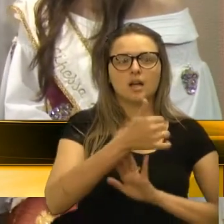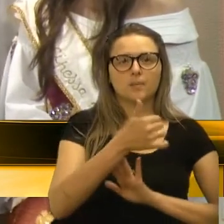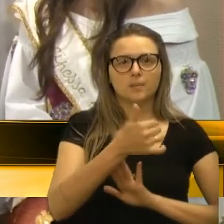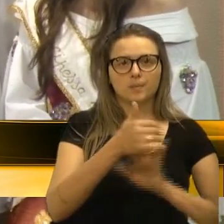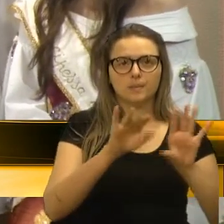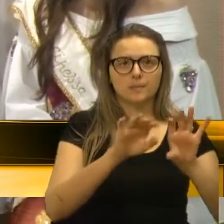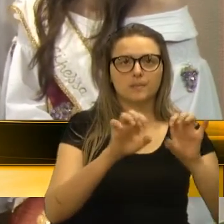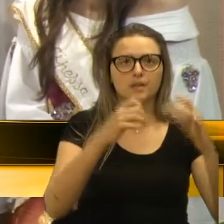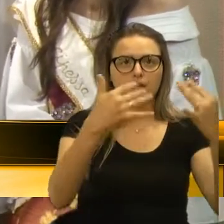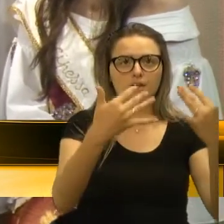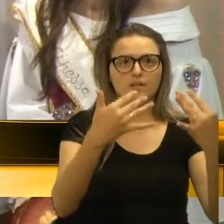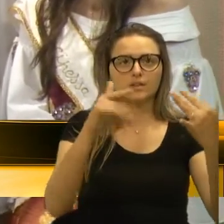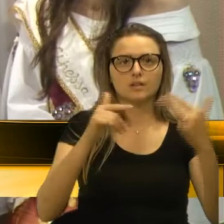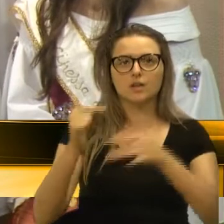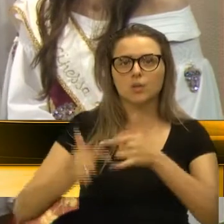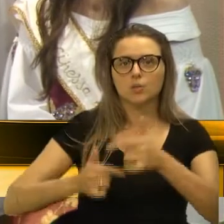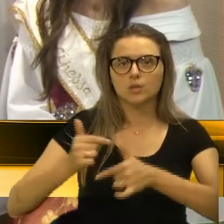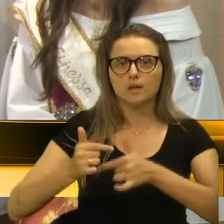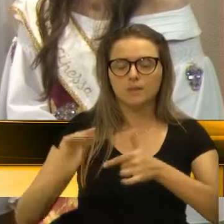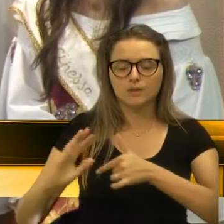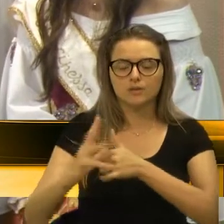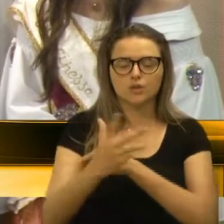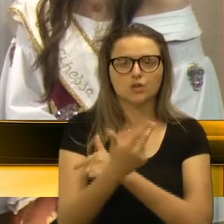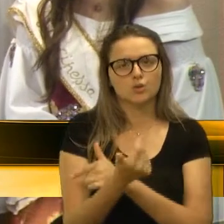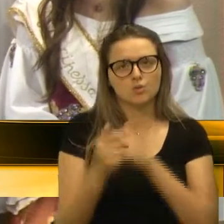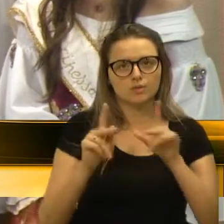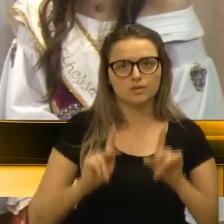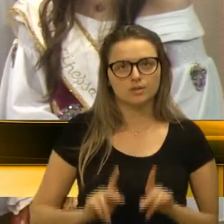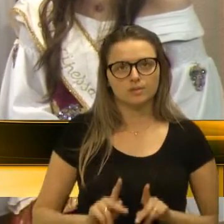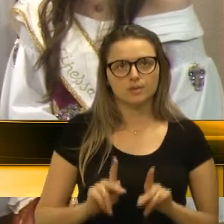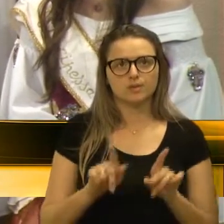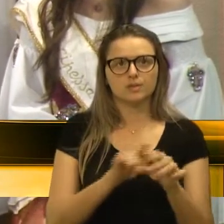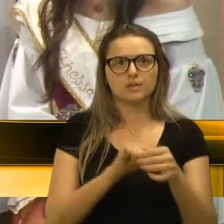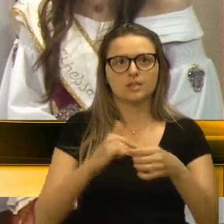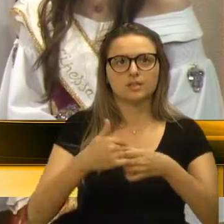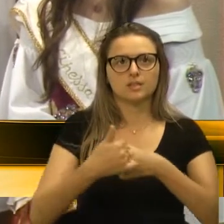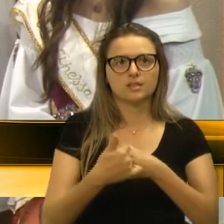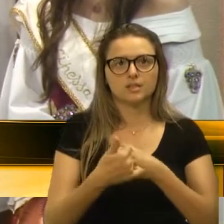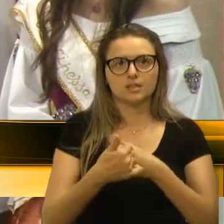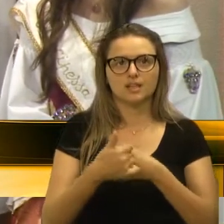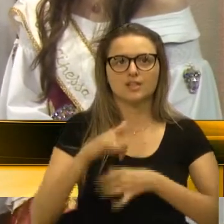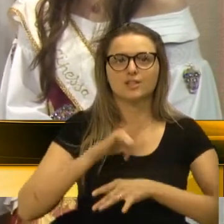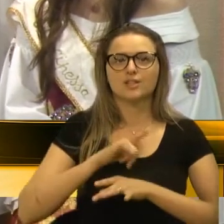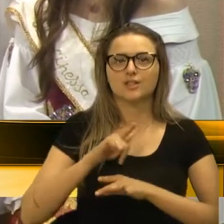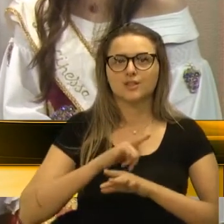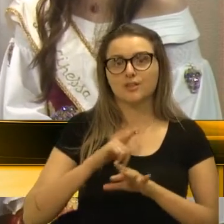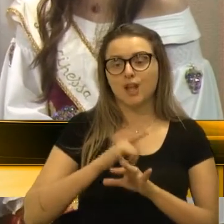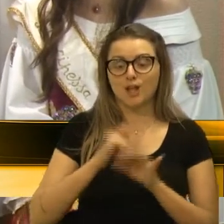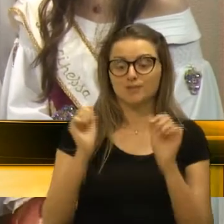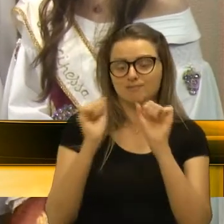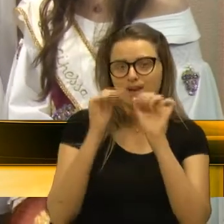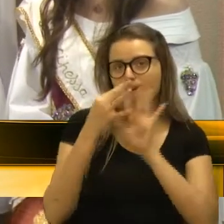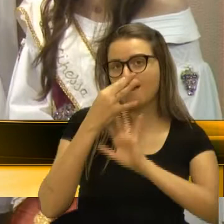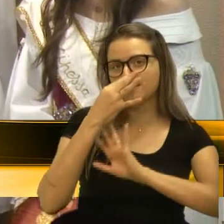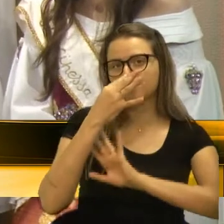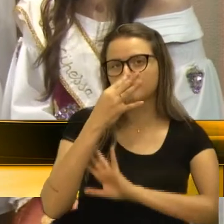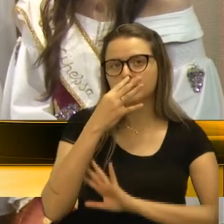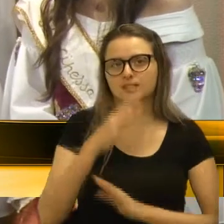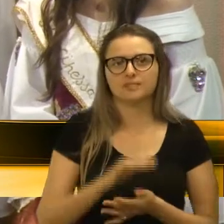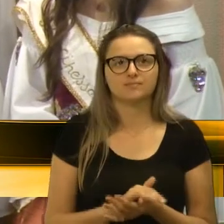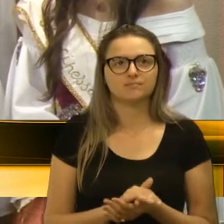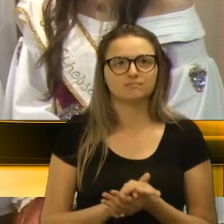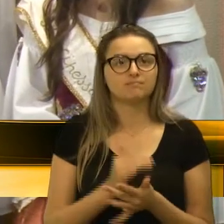evento em que o trabalho dos agricultores e moradores de nossa cidade recebe holofotes. E